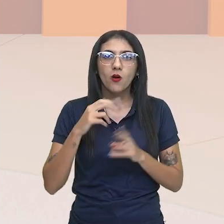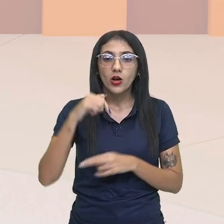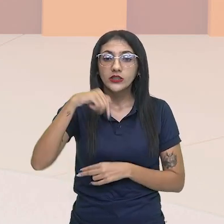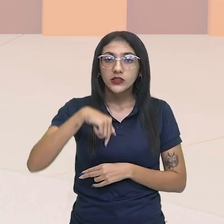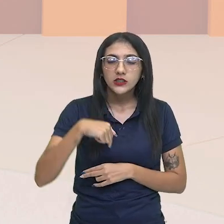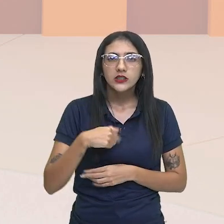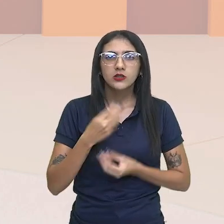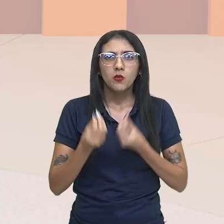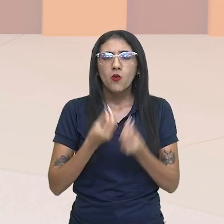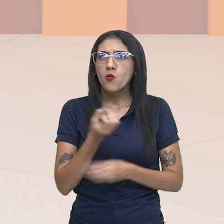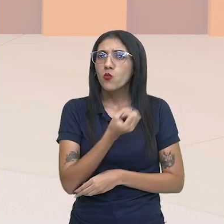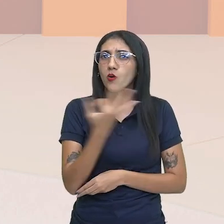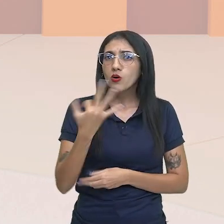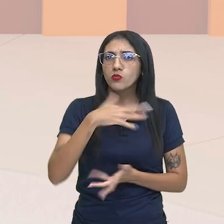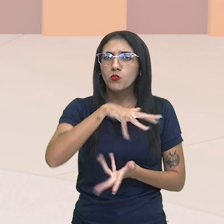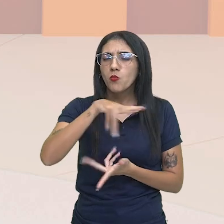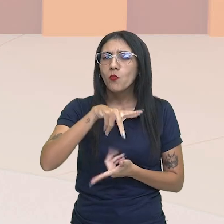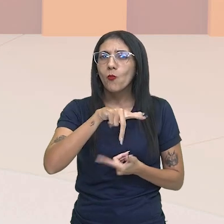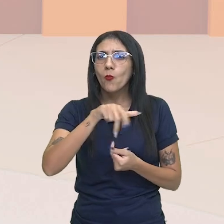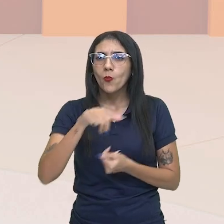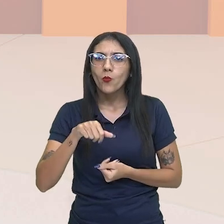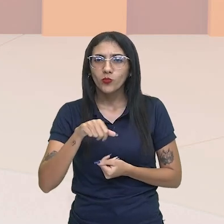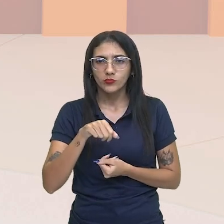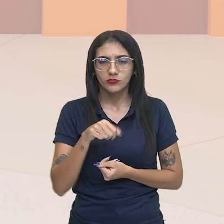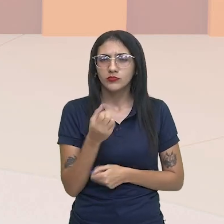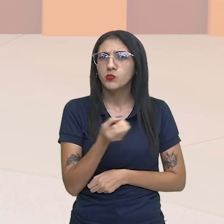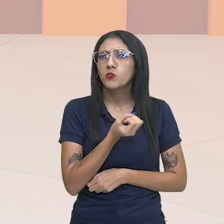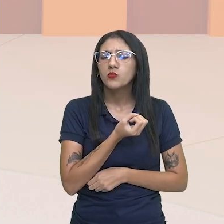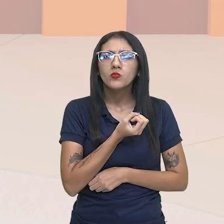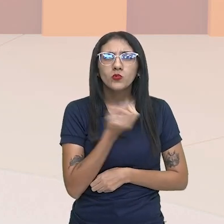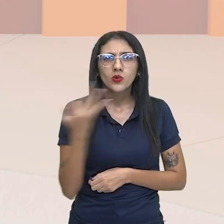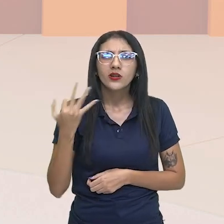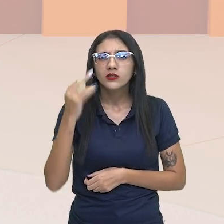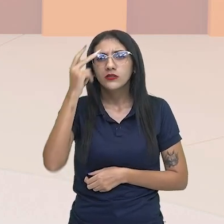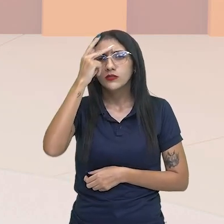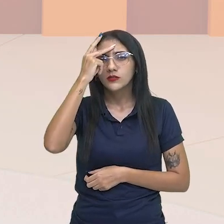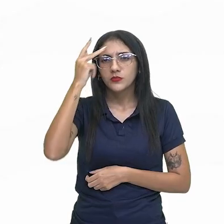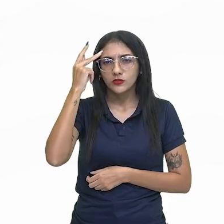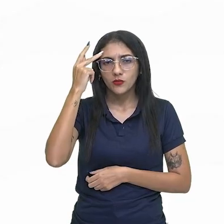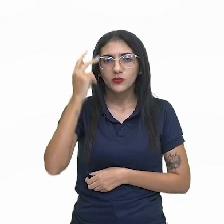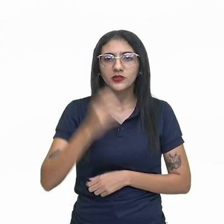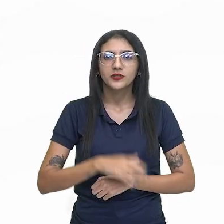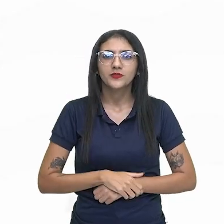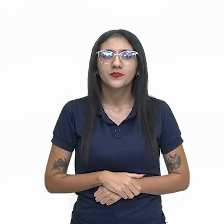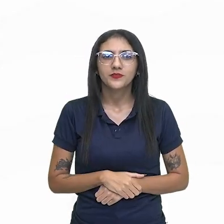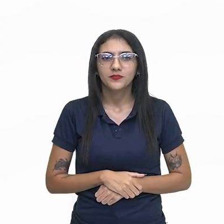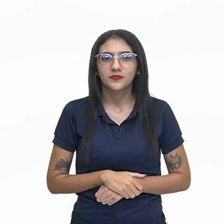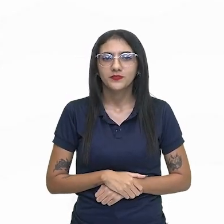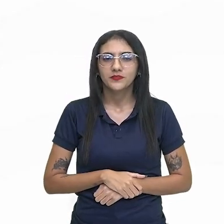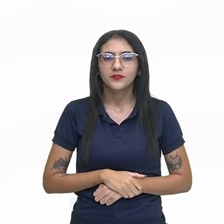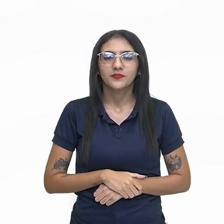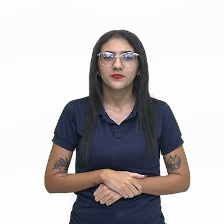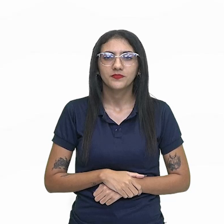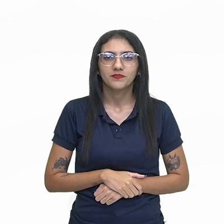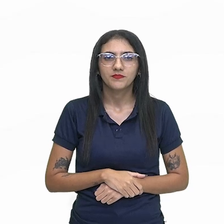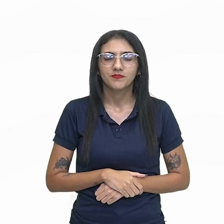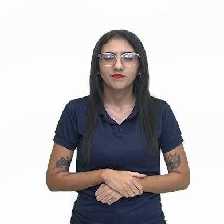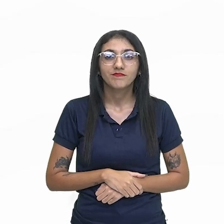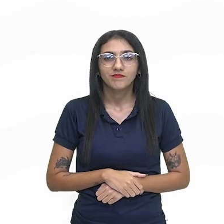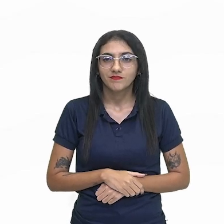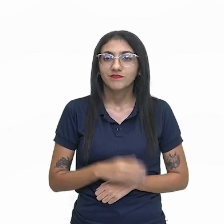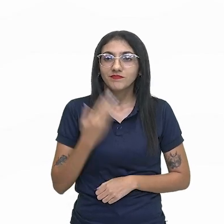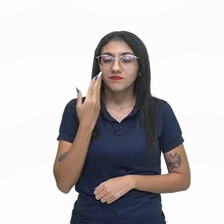planeta, que a gente chama de existência humana? Quantas pessoas estão nesse exato momento agora, que a gente vai ver nessa primeira tela da nossa